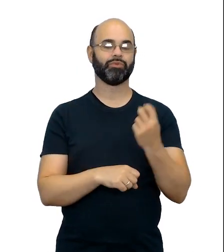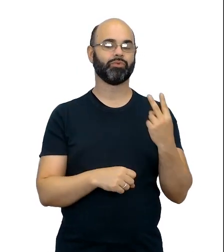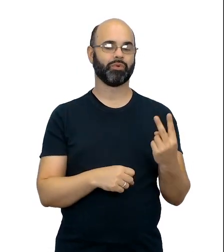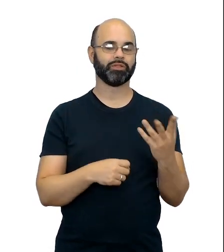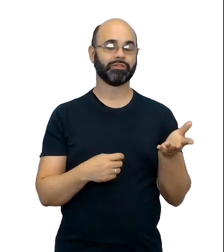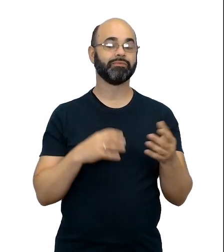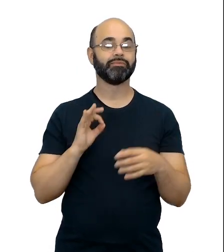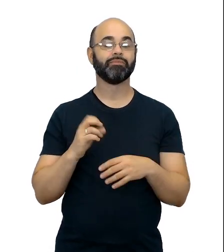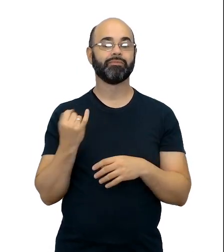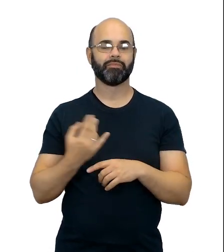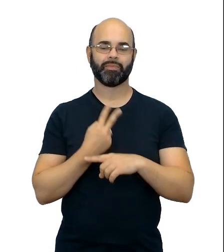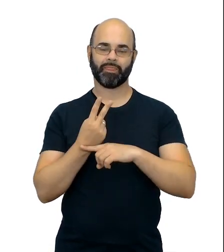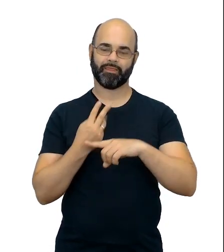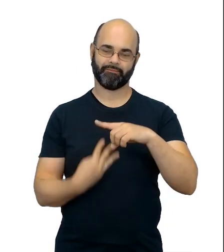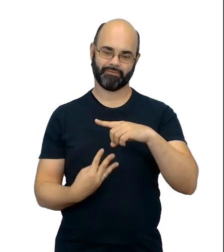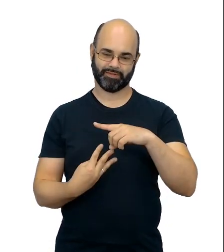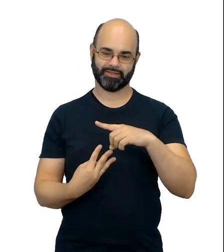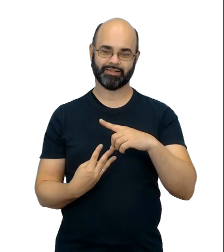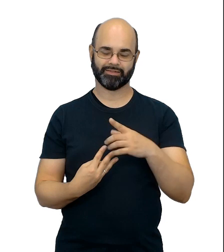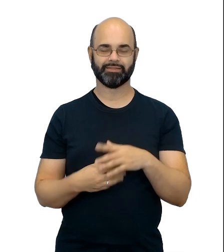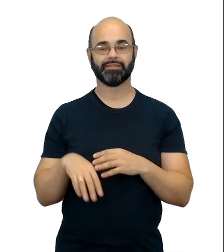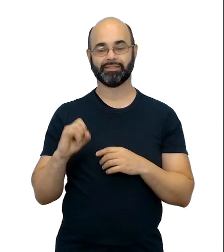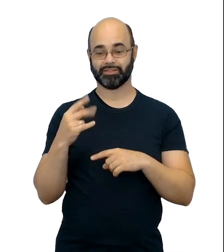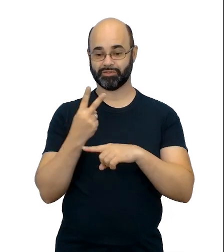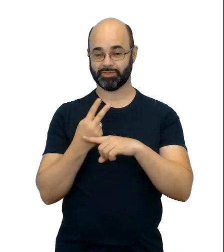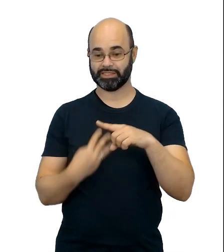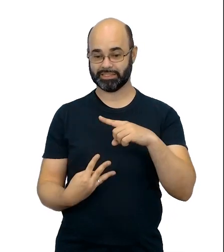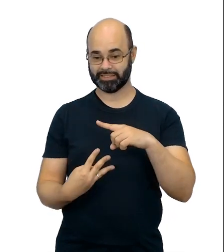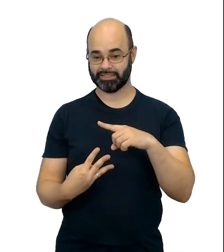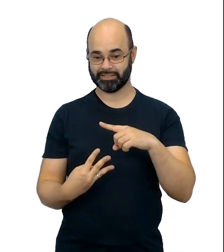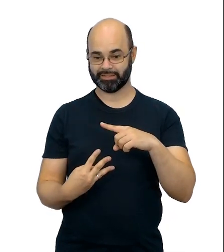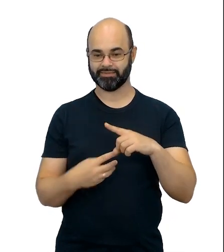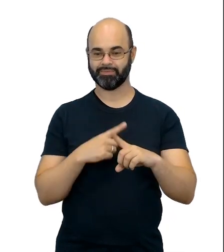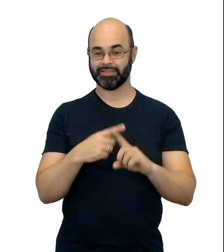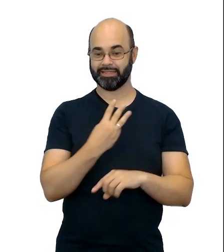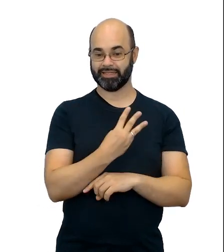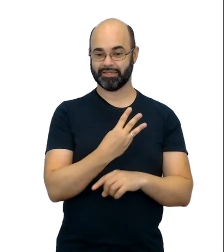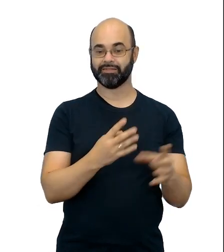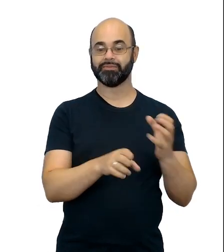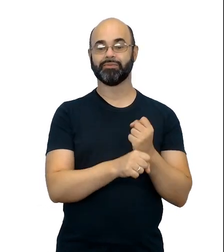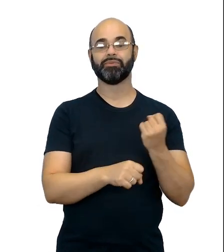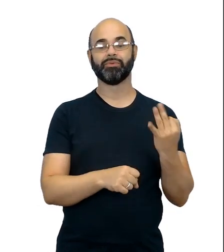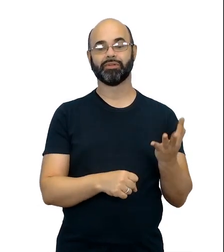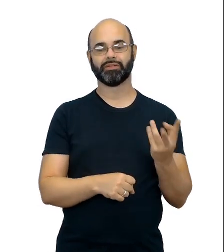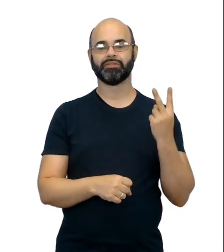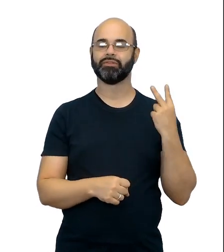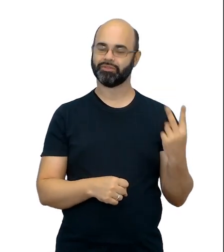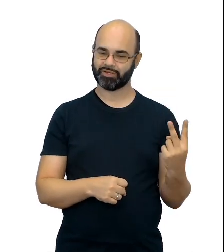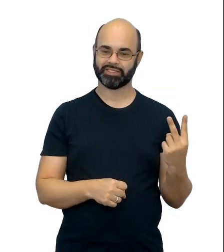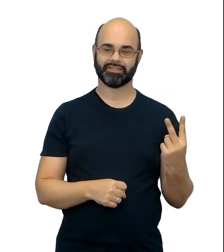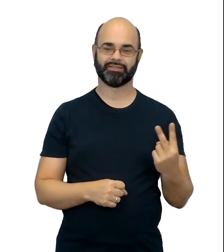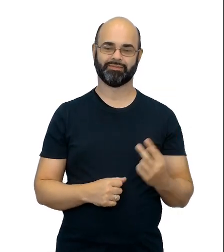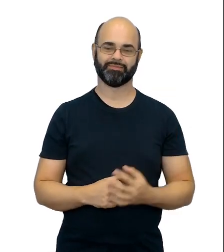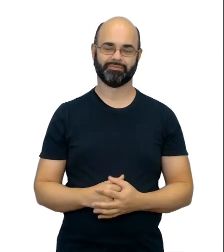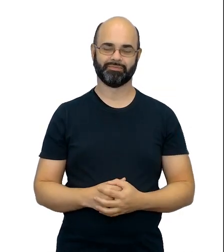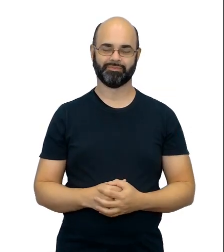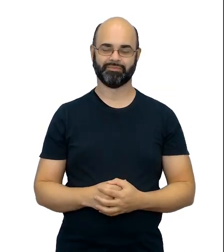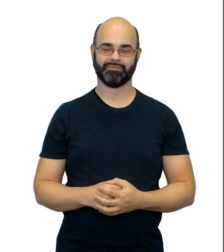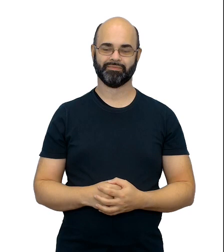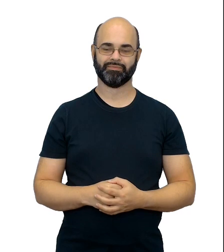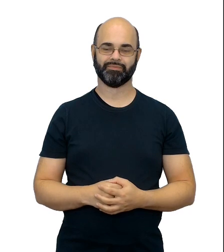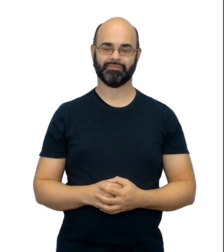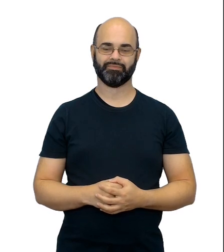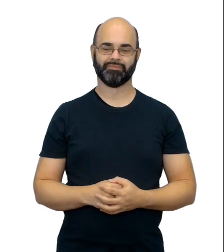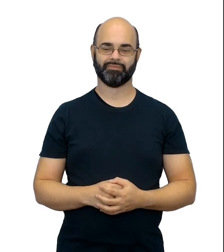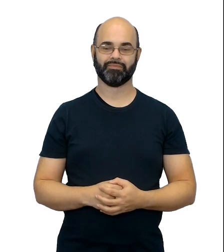que eu obtenha, se eu multiplicar 2/3 por 3, eu vou obter quem? 2. E aí eu tenho a ideia